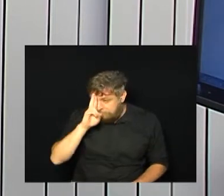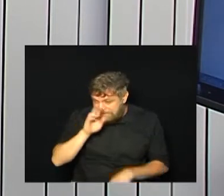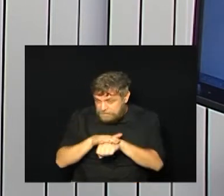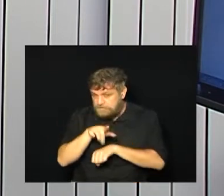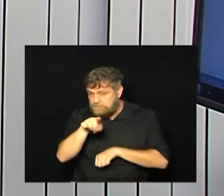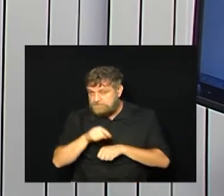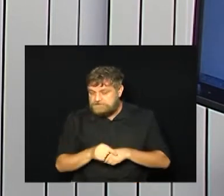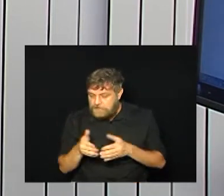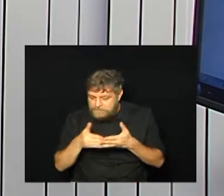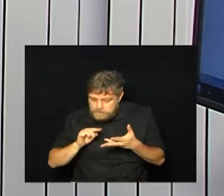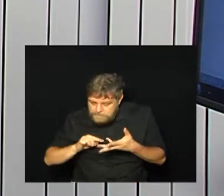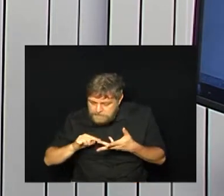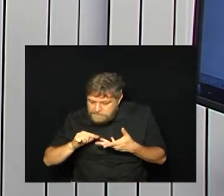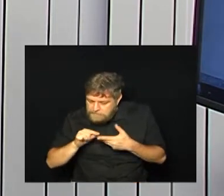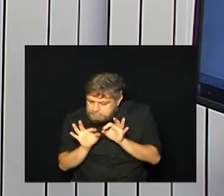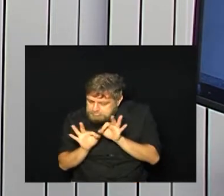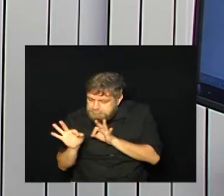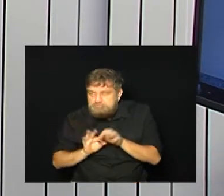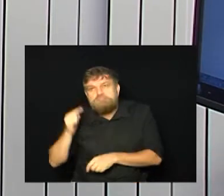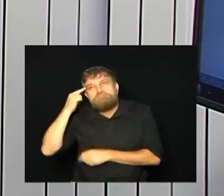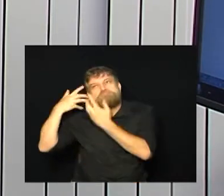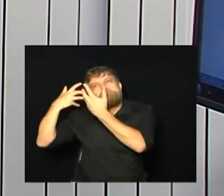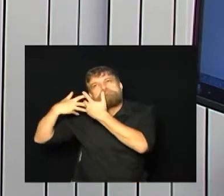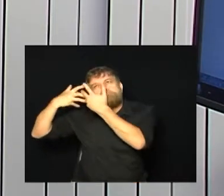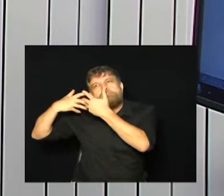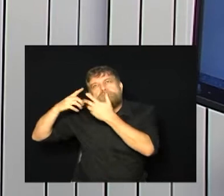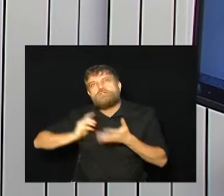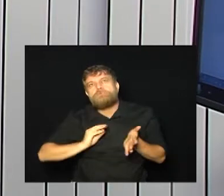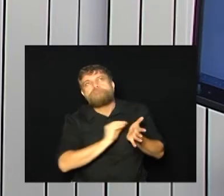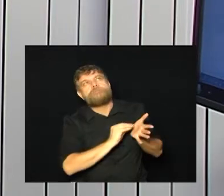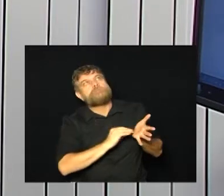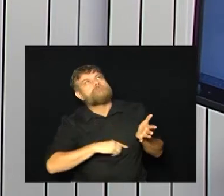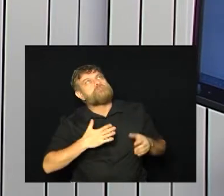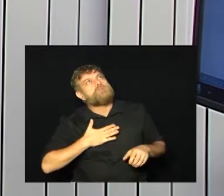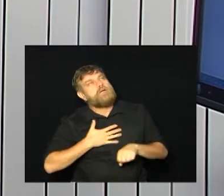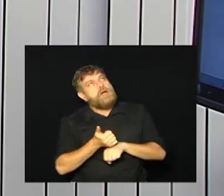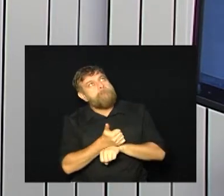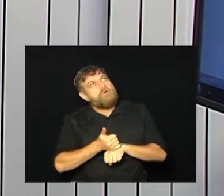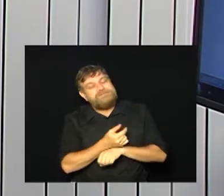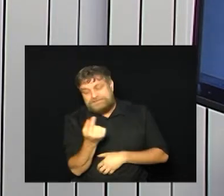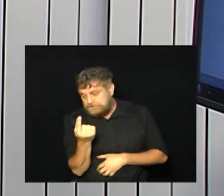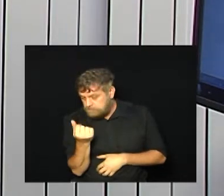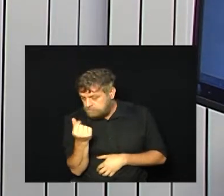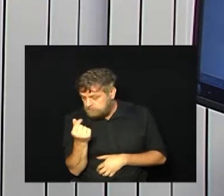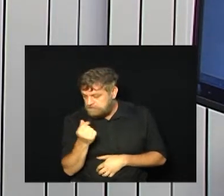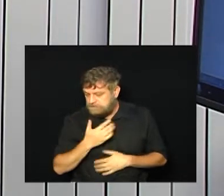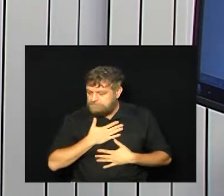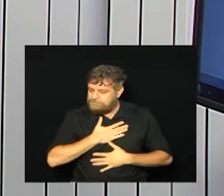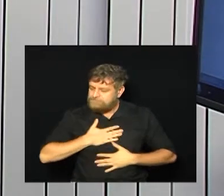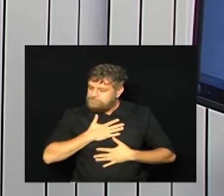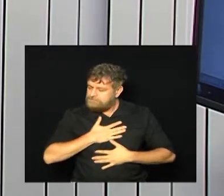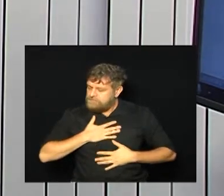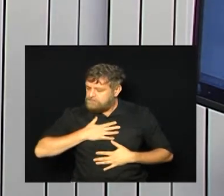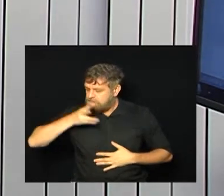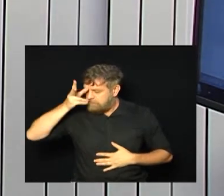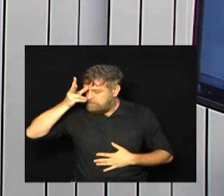os pedidos? Fez planejamento? E nela está carreira, finanças, o bem-estar.